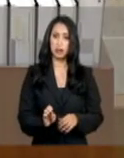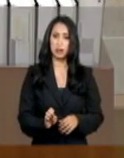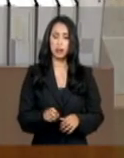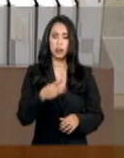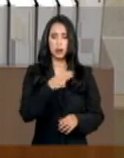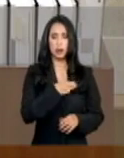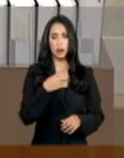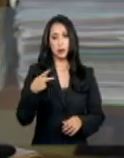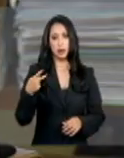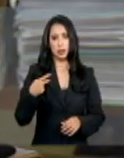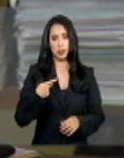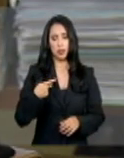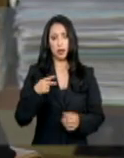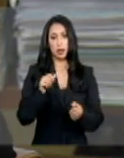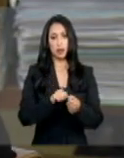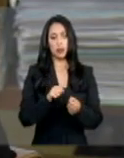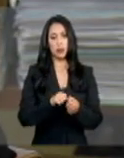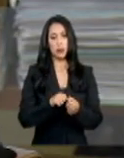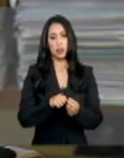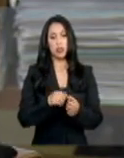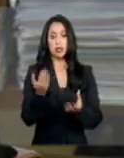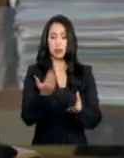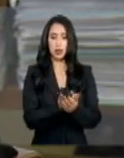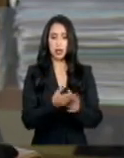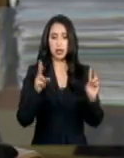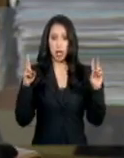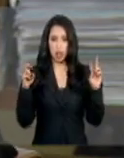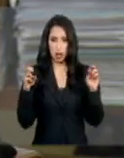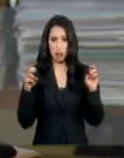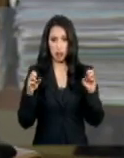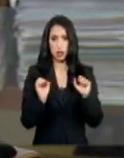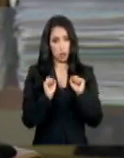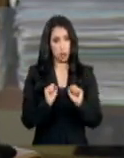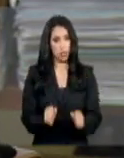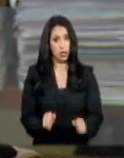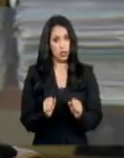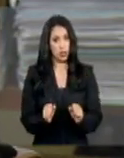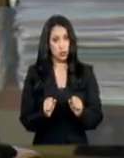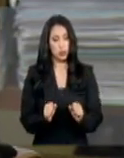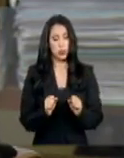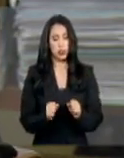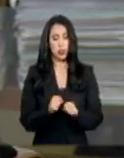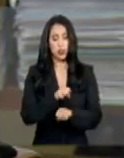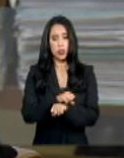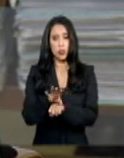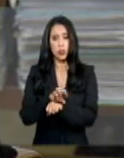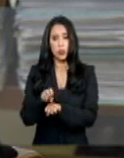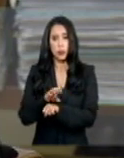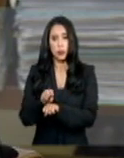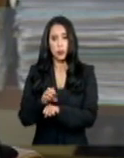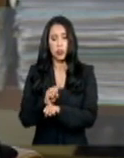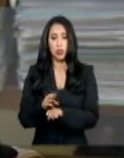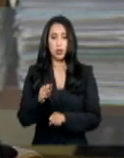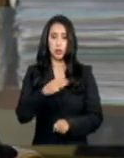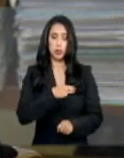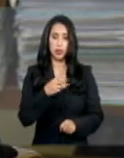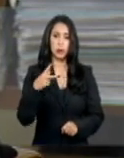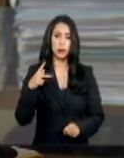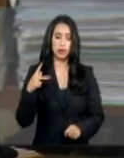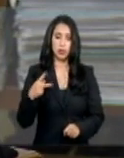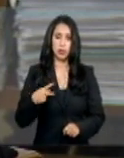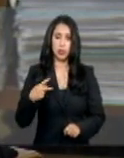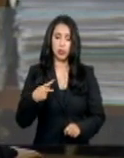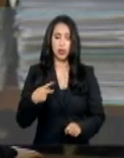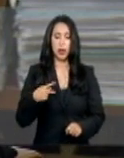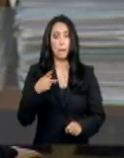federal e após no presente caso é possível o compartilhamento com o ministério público para fins